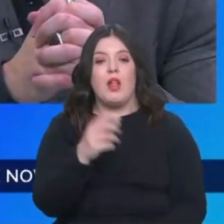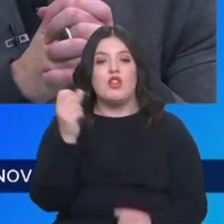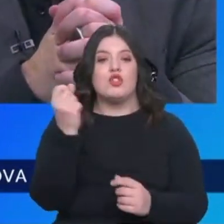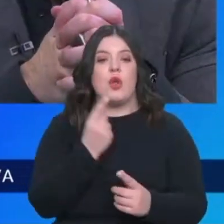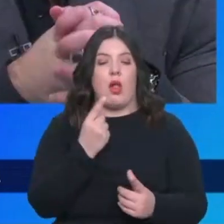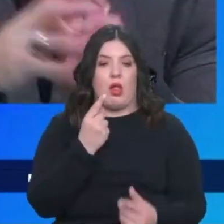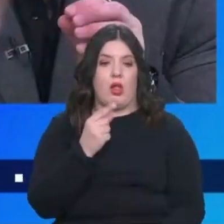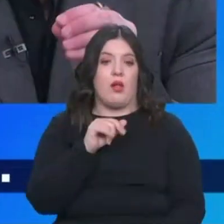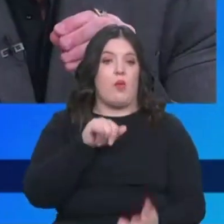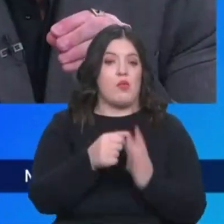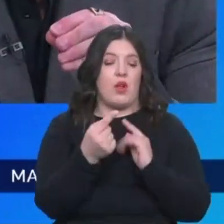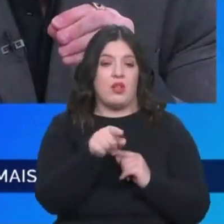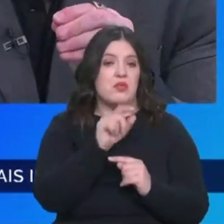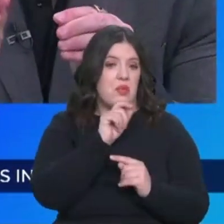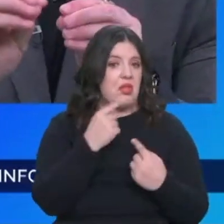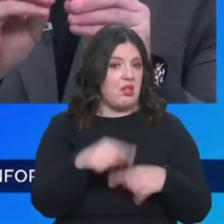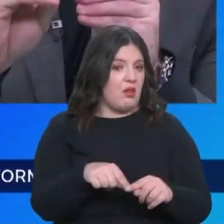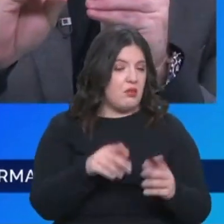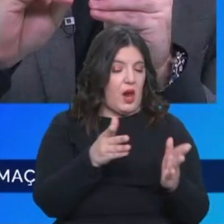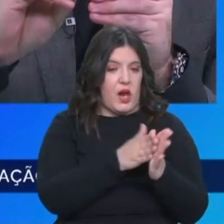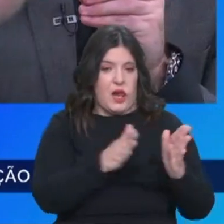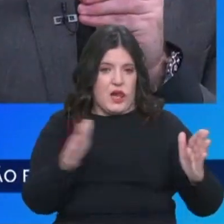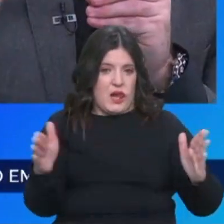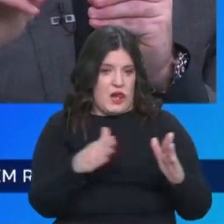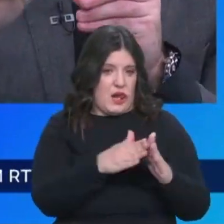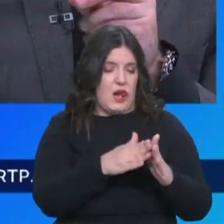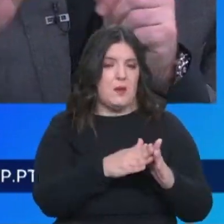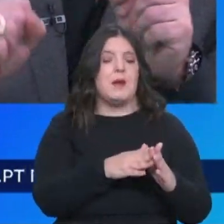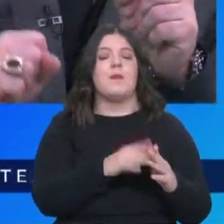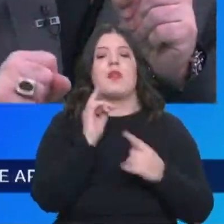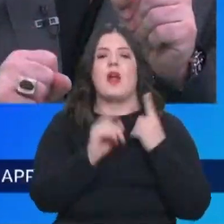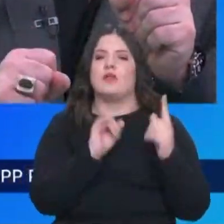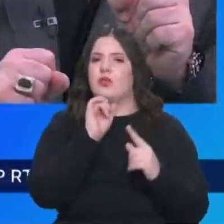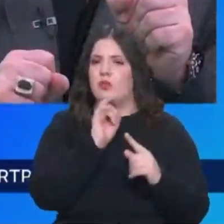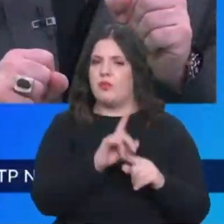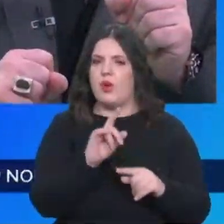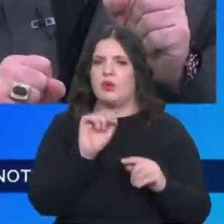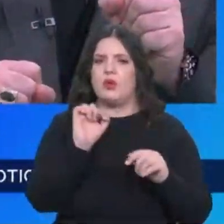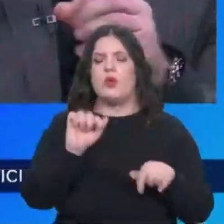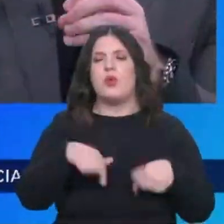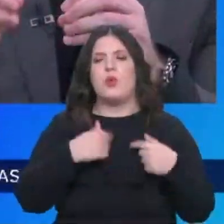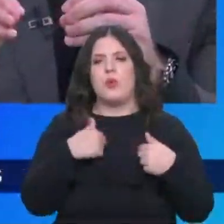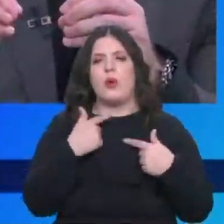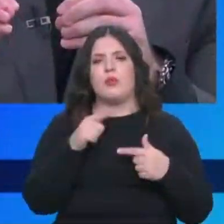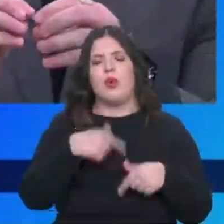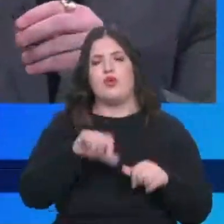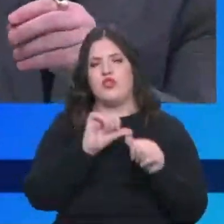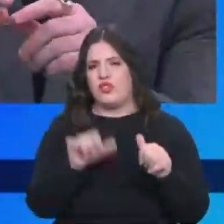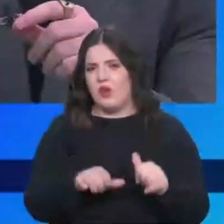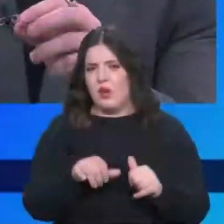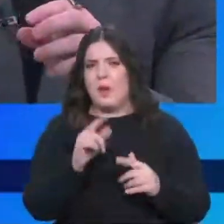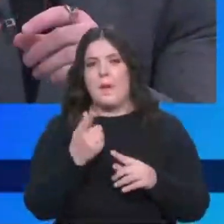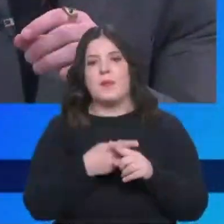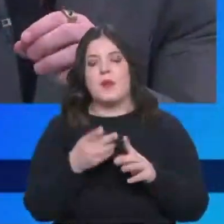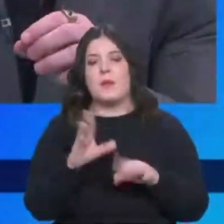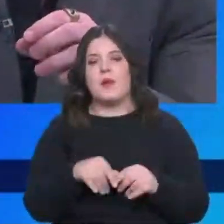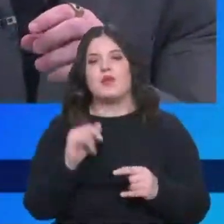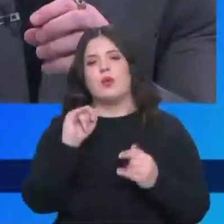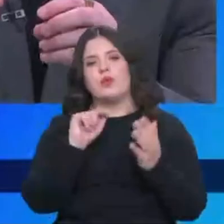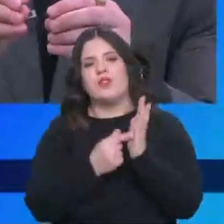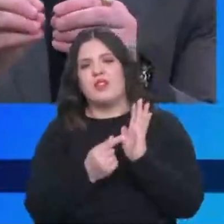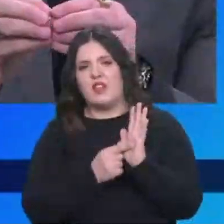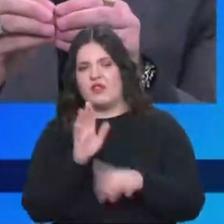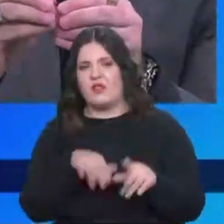destes buracos negros primordiais. E diz este estudo que alguns deles até podem existir no nosso próprio Sistema Solar. E mais interessante, quando nós fazemos as simulações dos